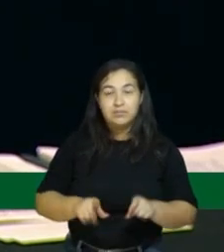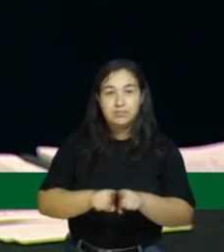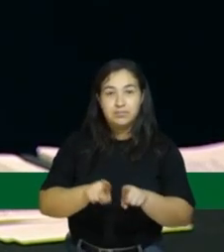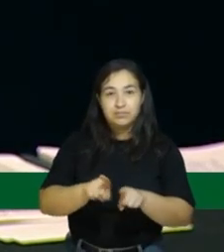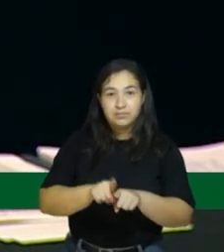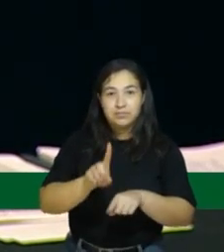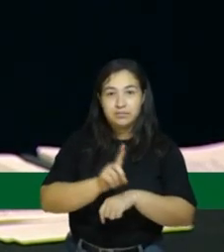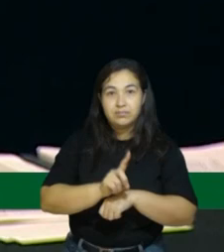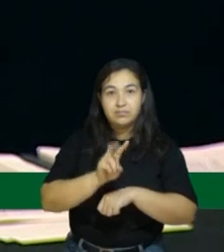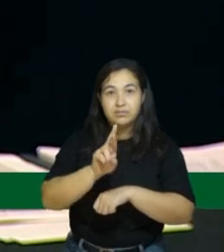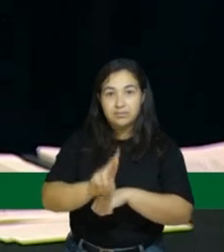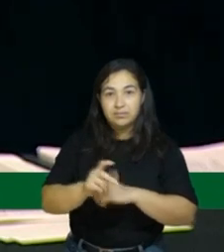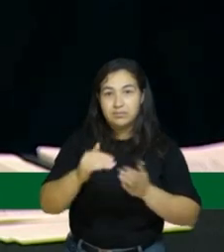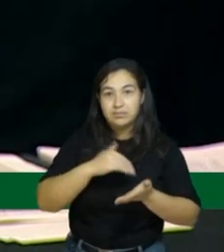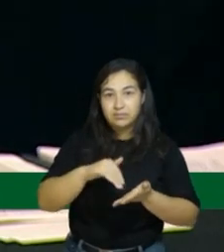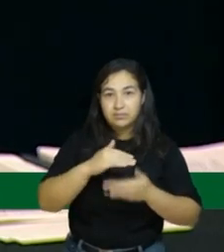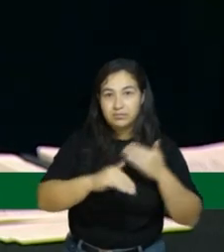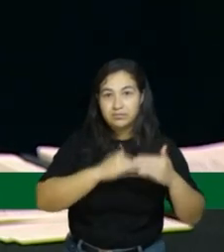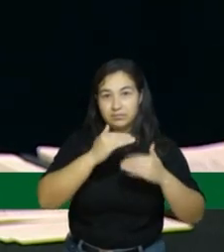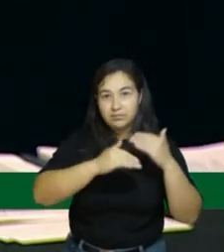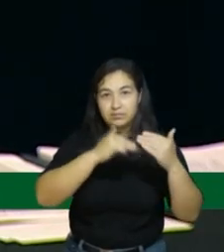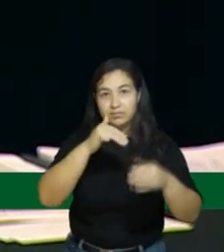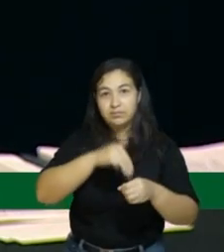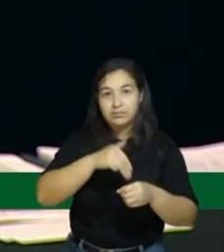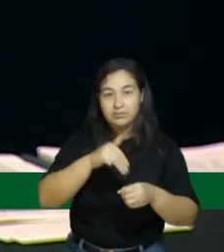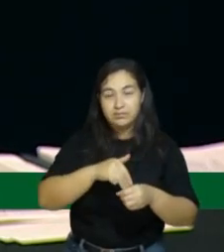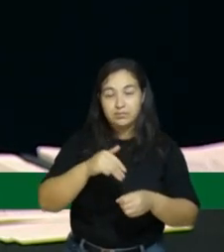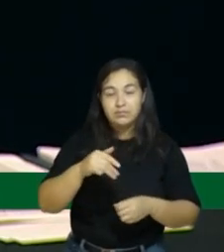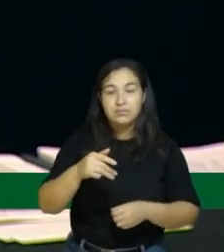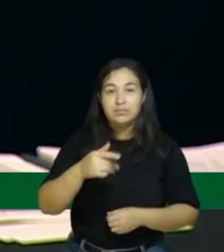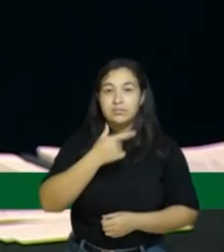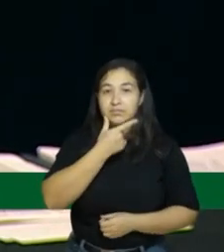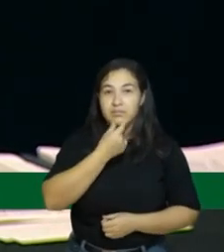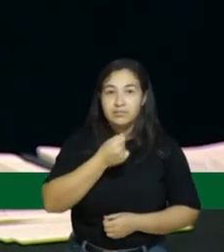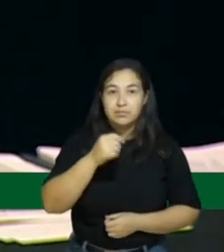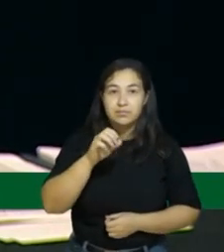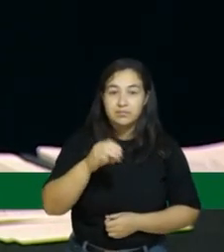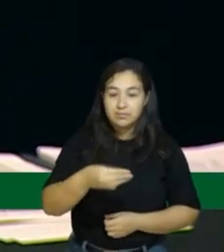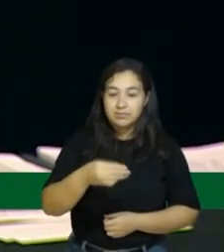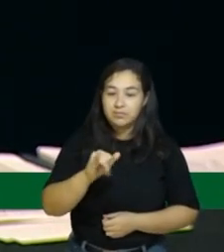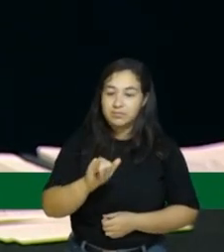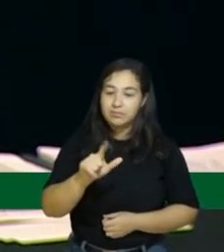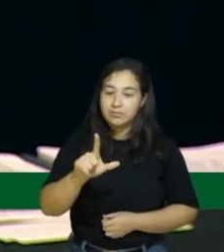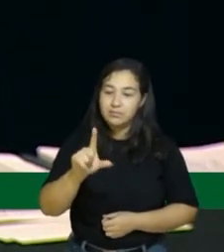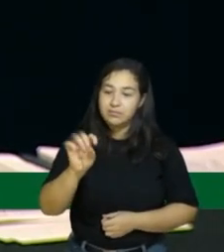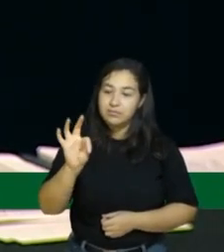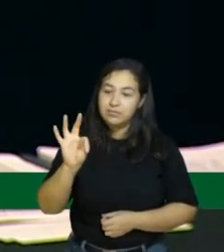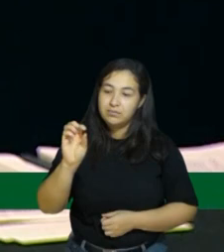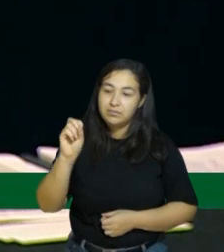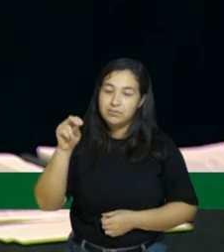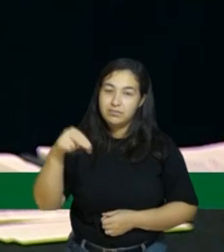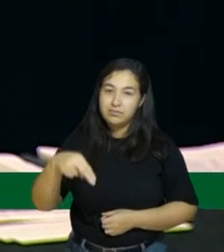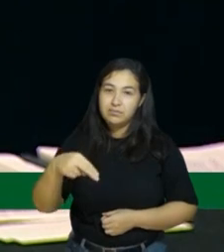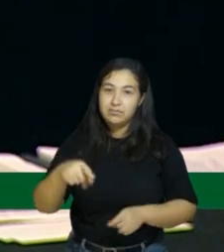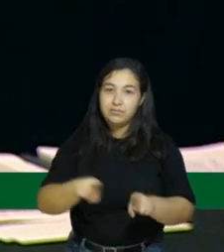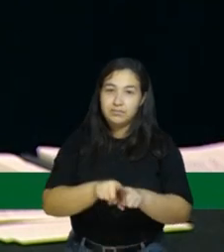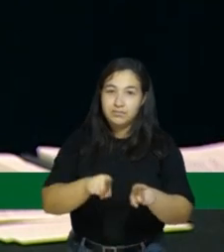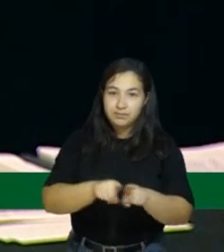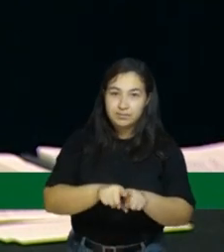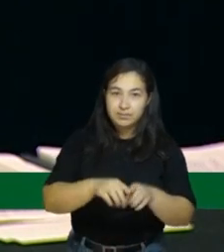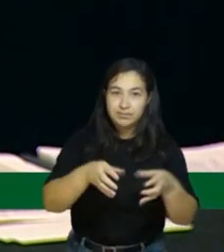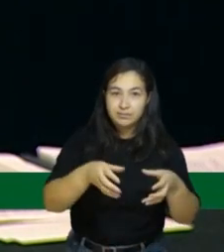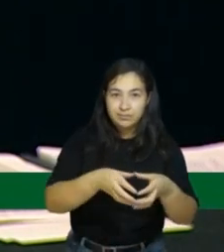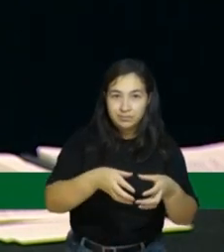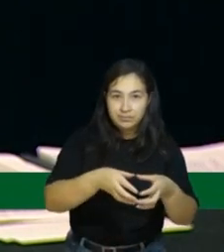secretaria de desenvolvimento econômico do município de Blumenau Newton Antônio spingler Câmara Mirim